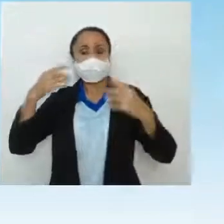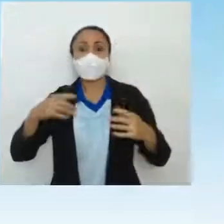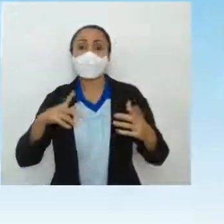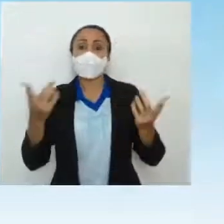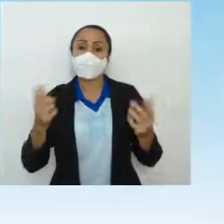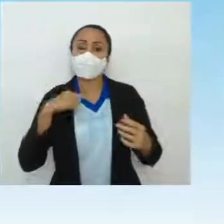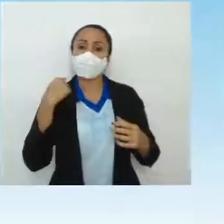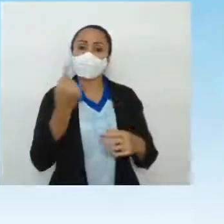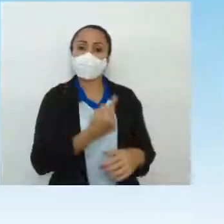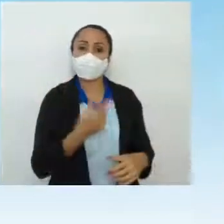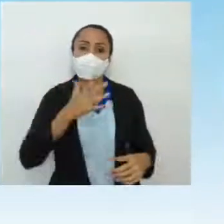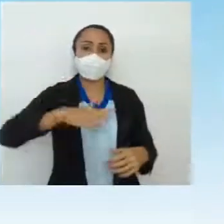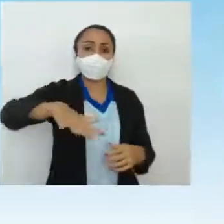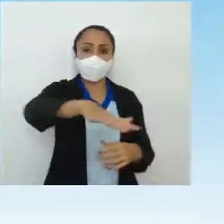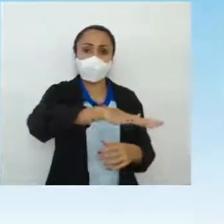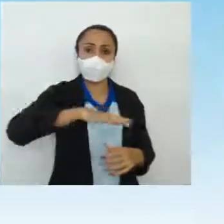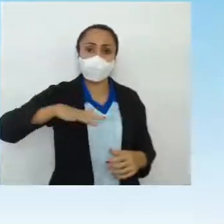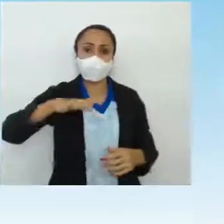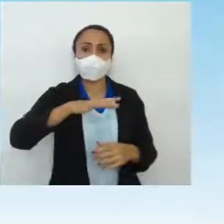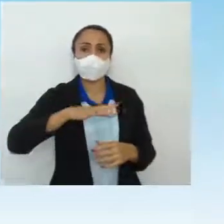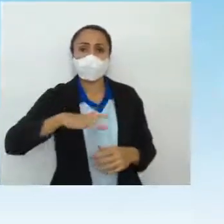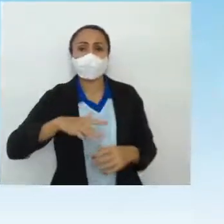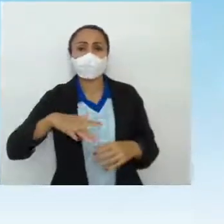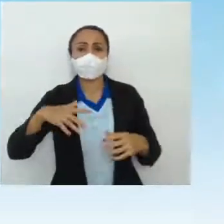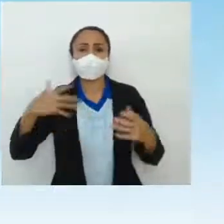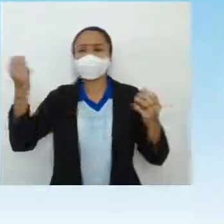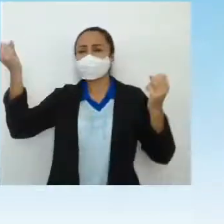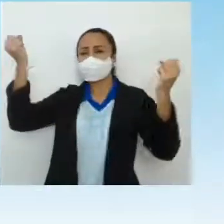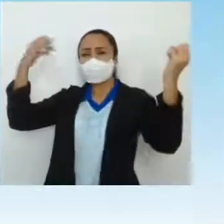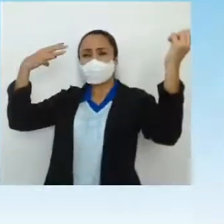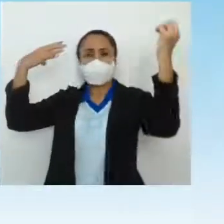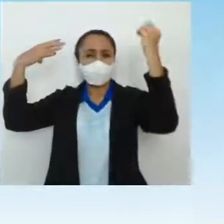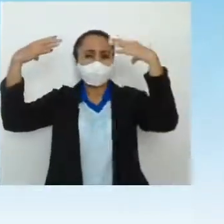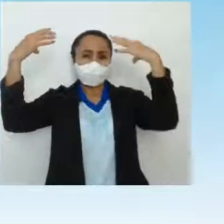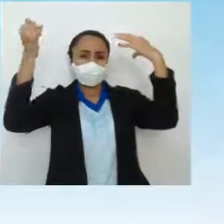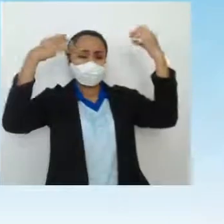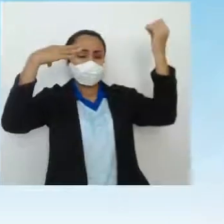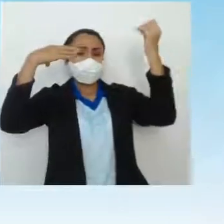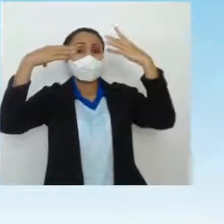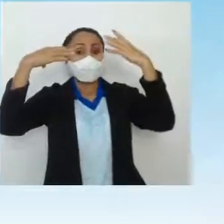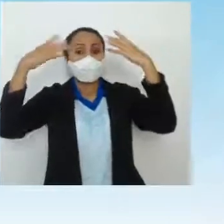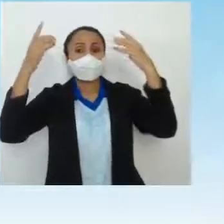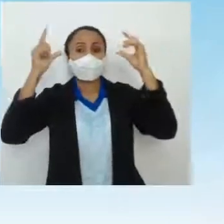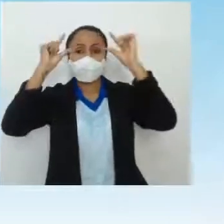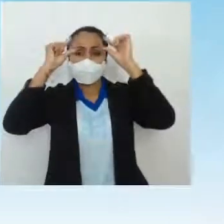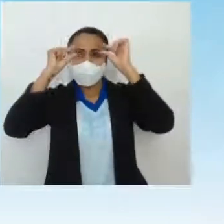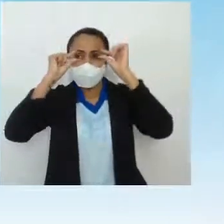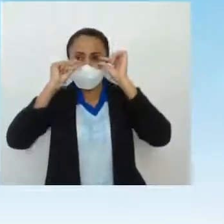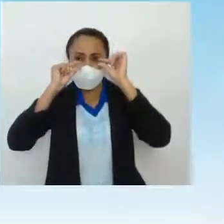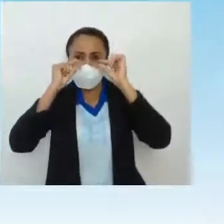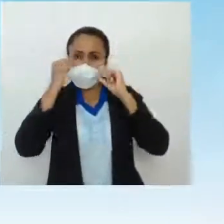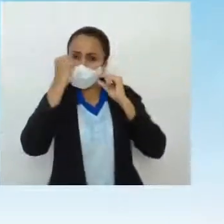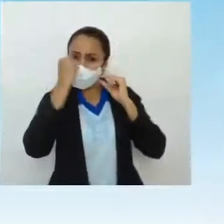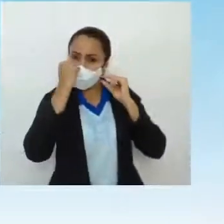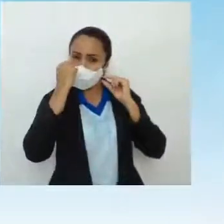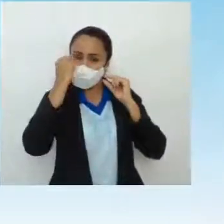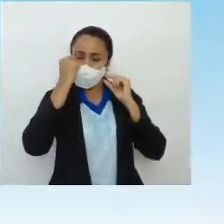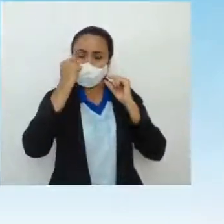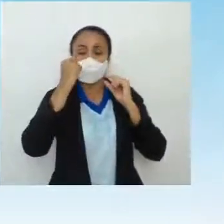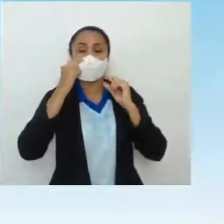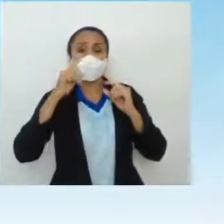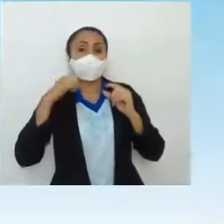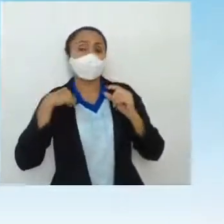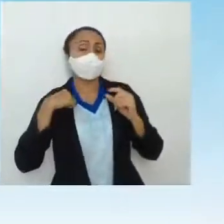estamos em locais que são muito claros, o orifício da pupila diminui, de forma que a gente